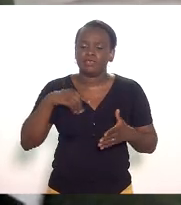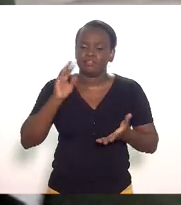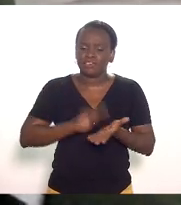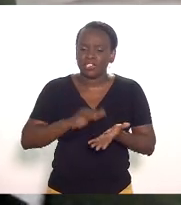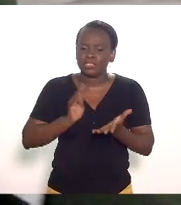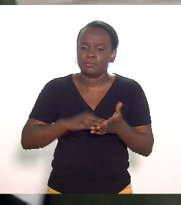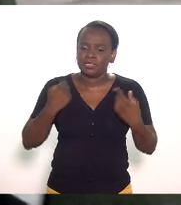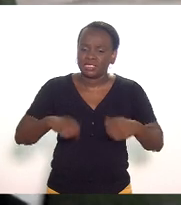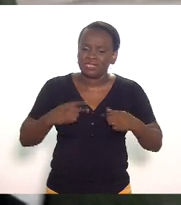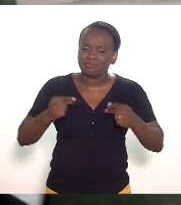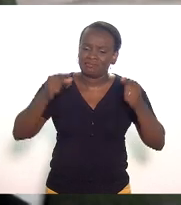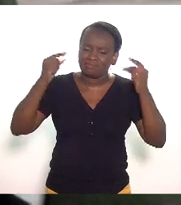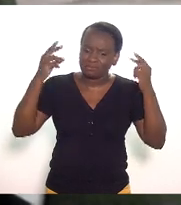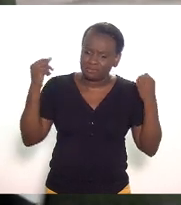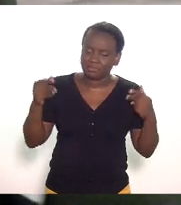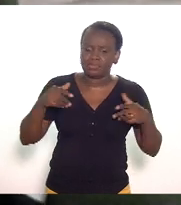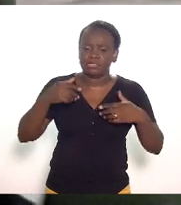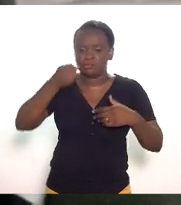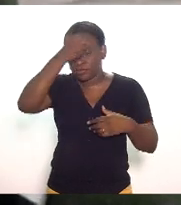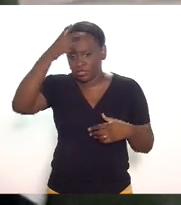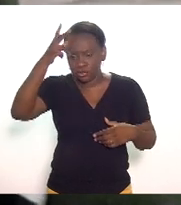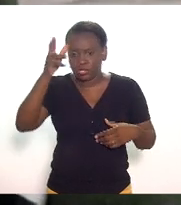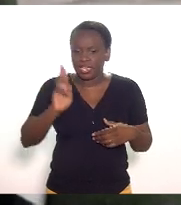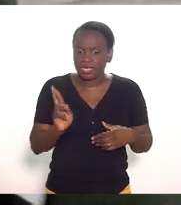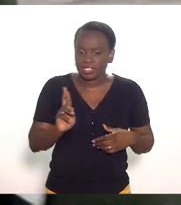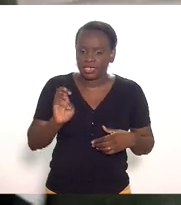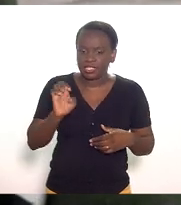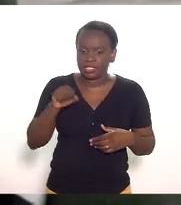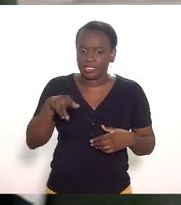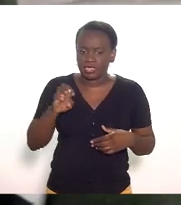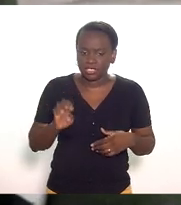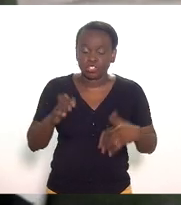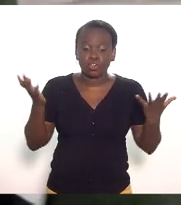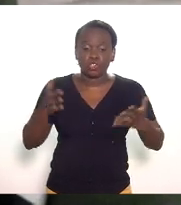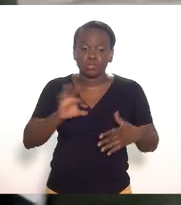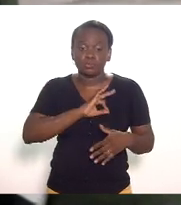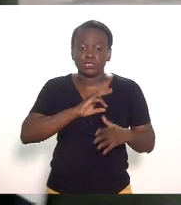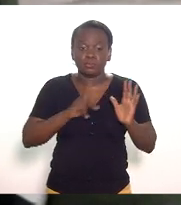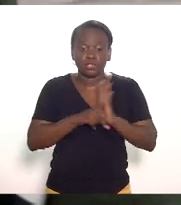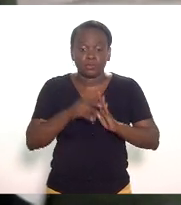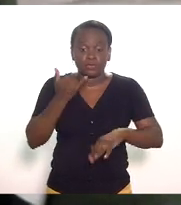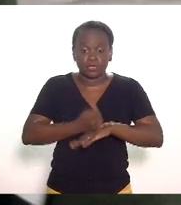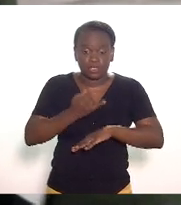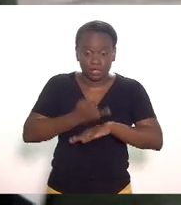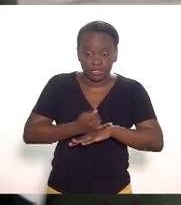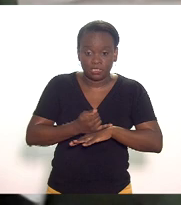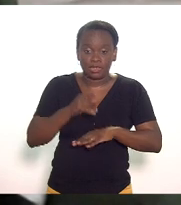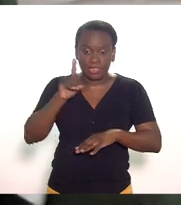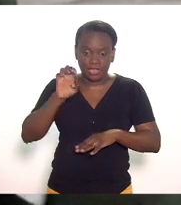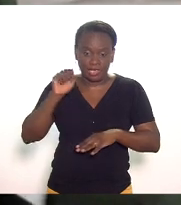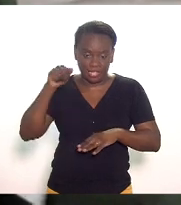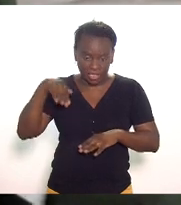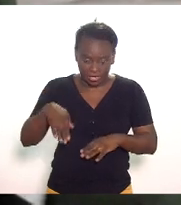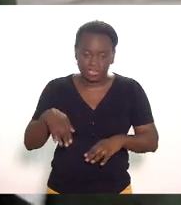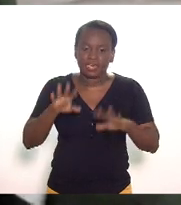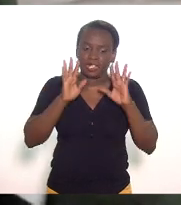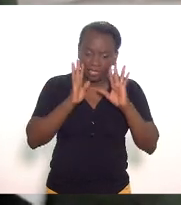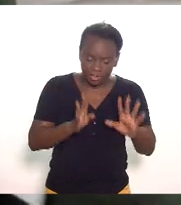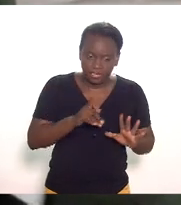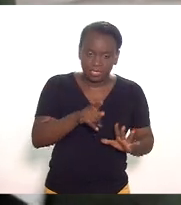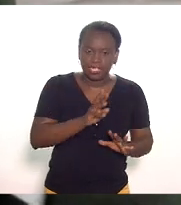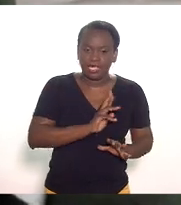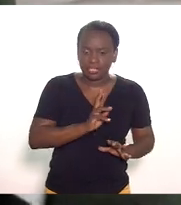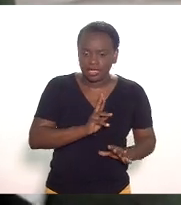do município de Resende. Hoje, a delegacia de Volta Redonda, a DEAN de Volta Redonda, atende ao município